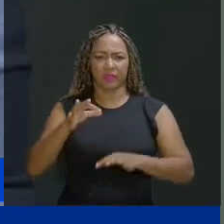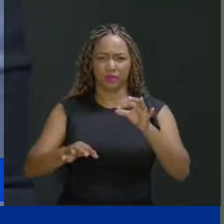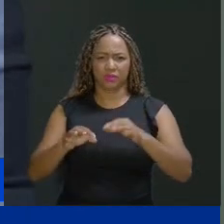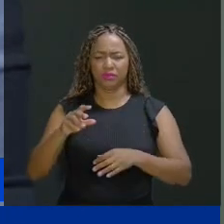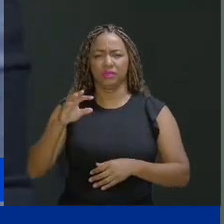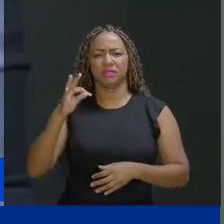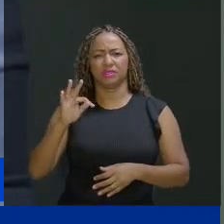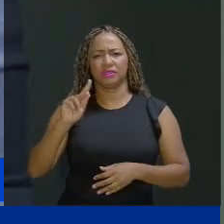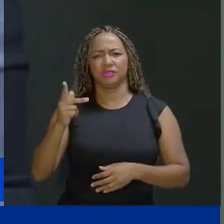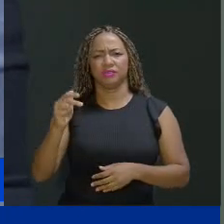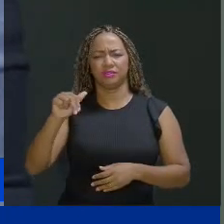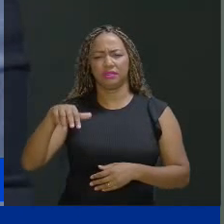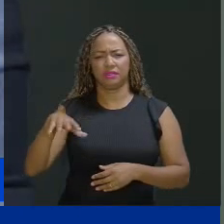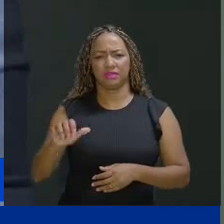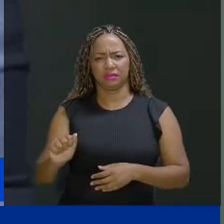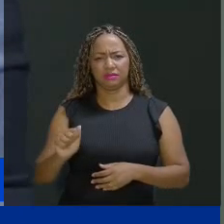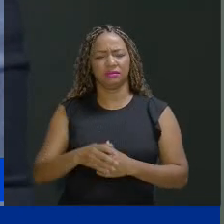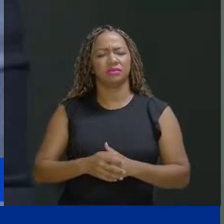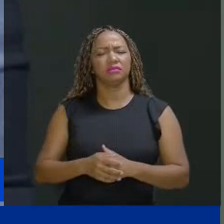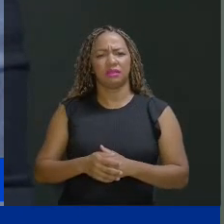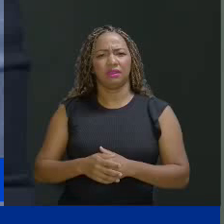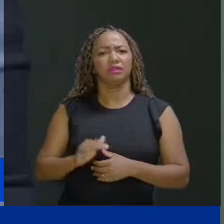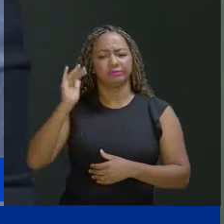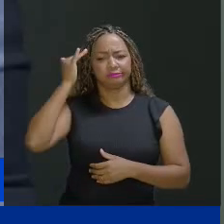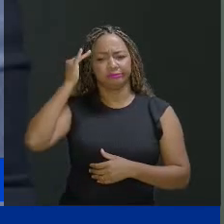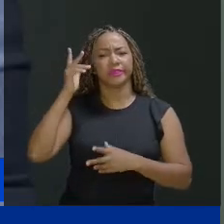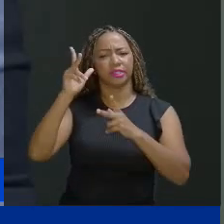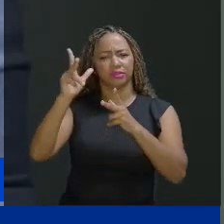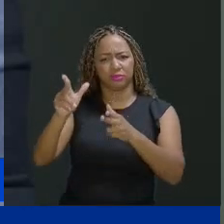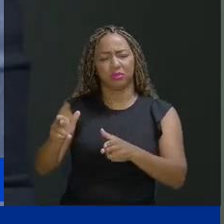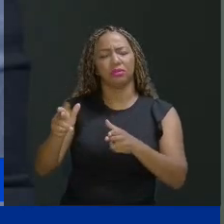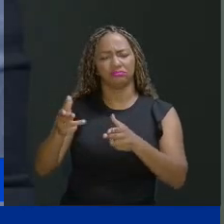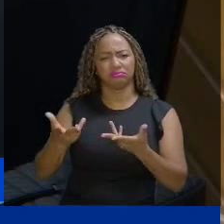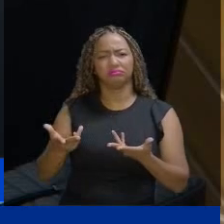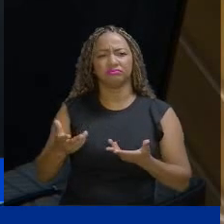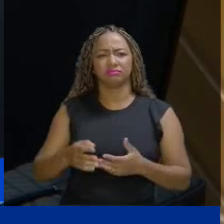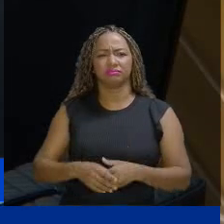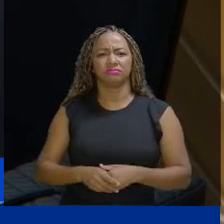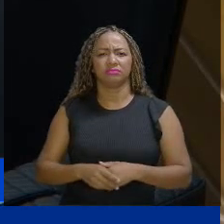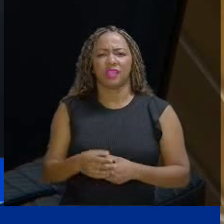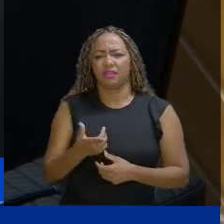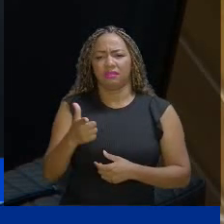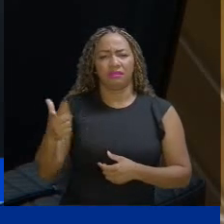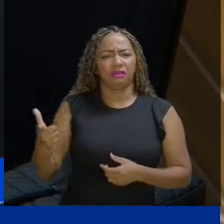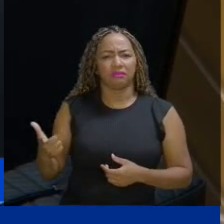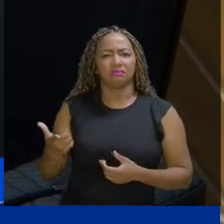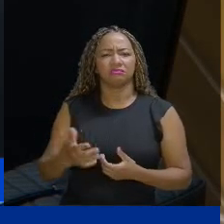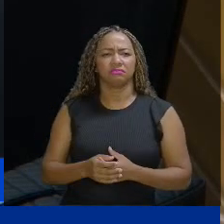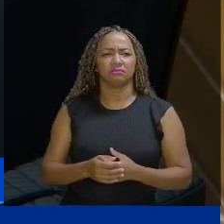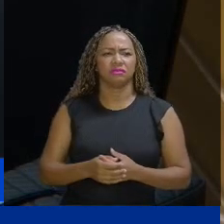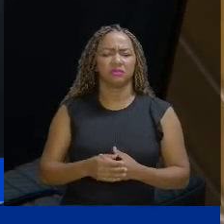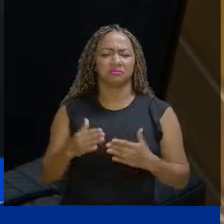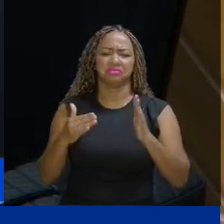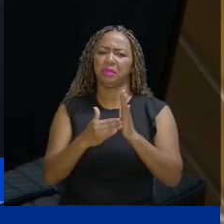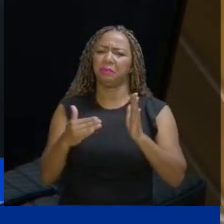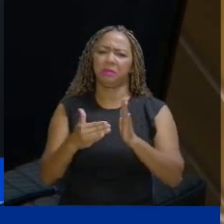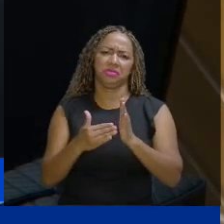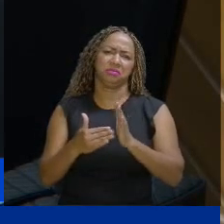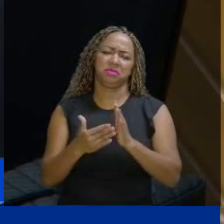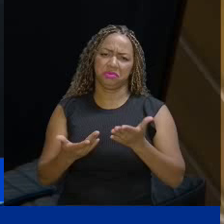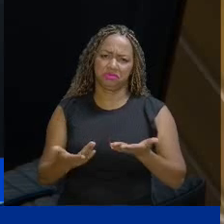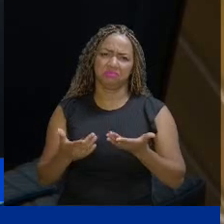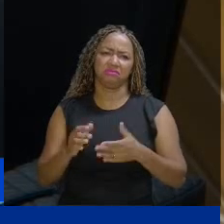Juíza Tina Souza. Eu entendo também, presidente, que não é o caso de